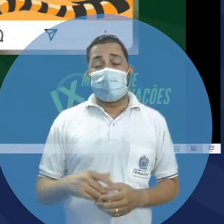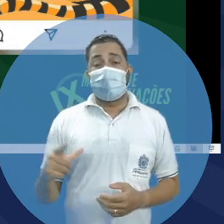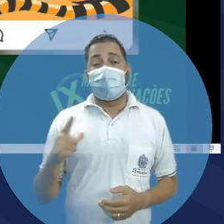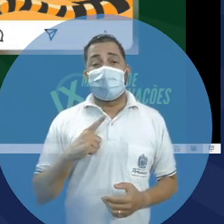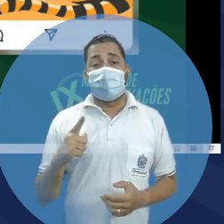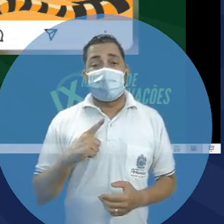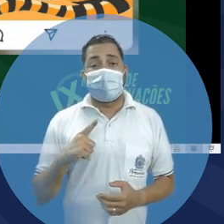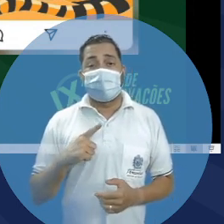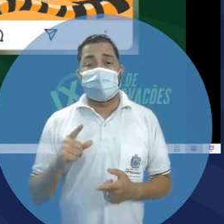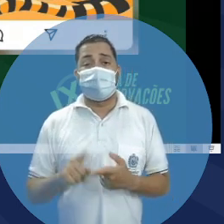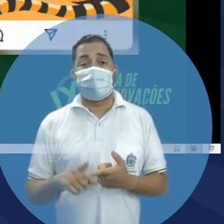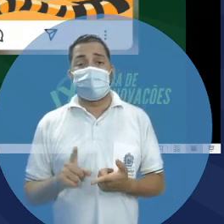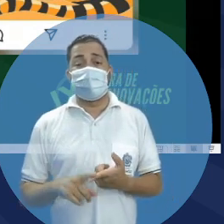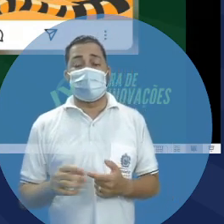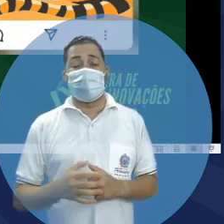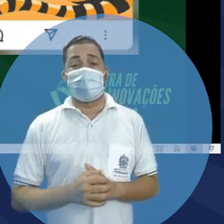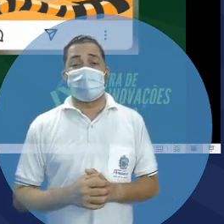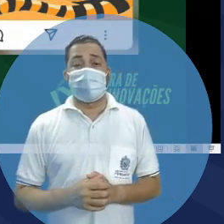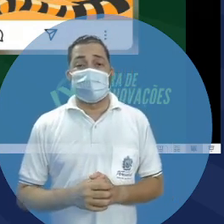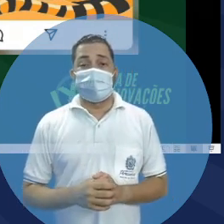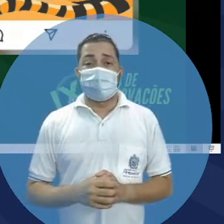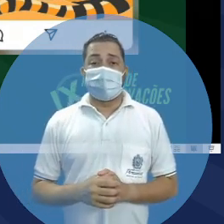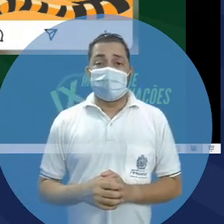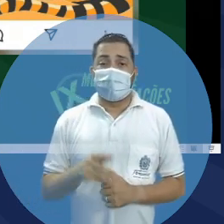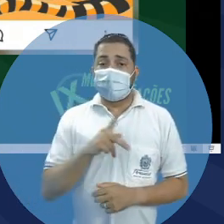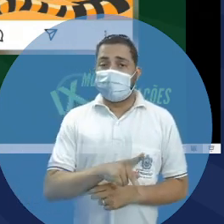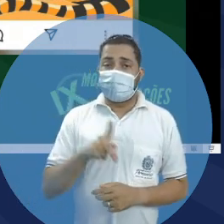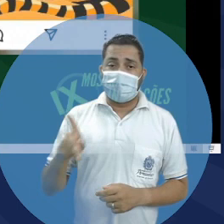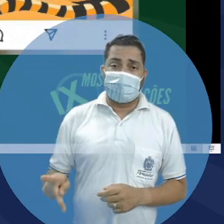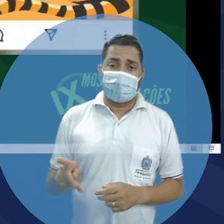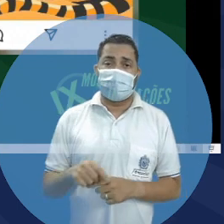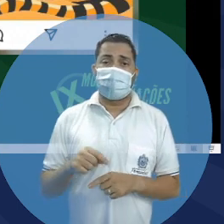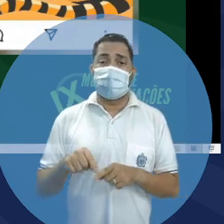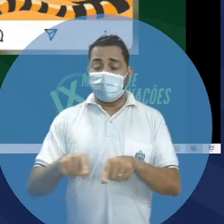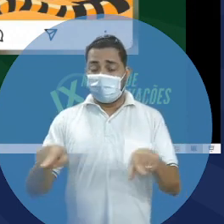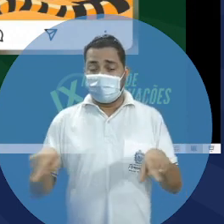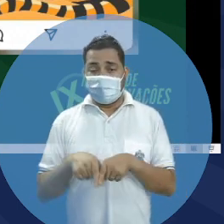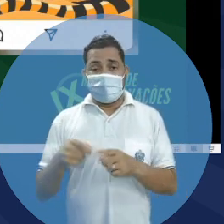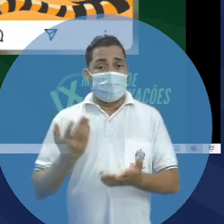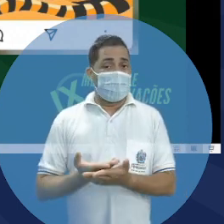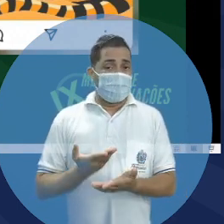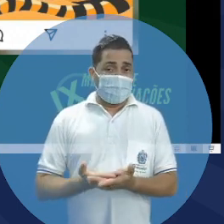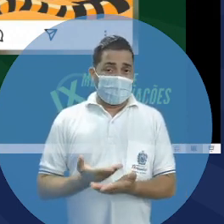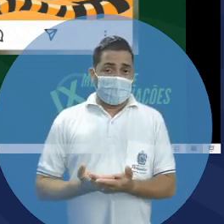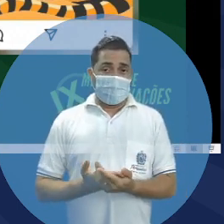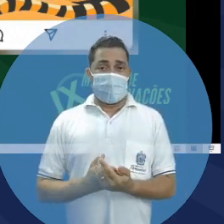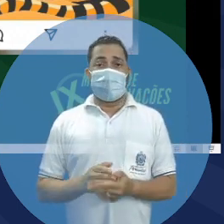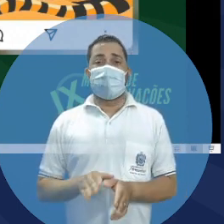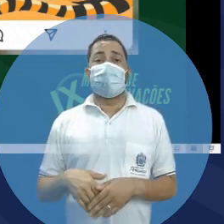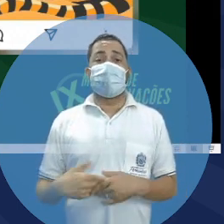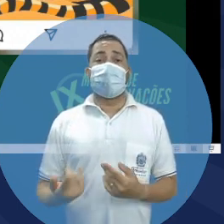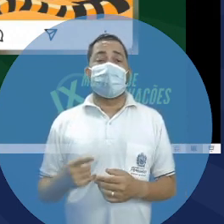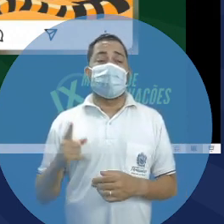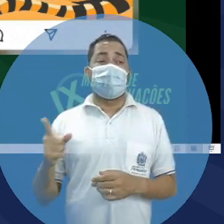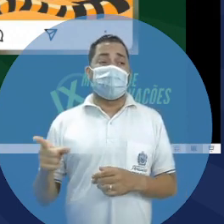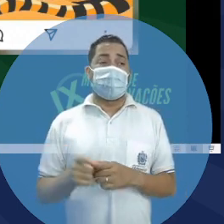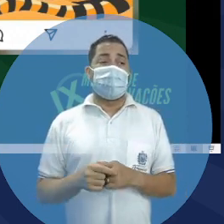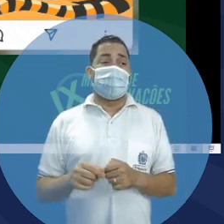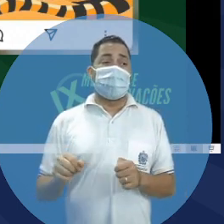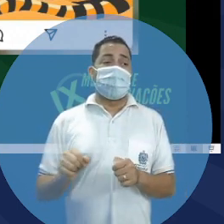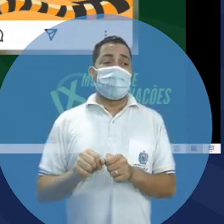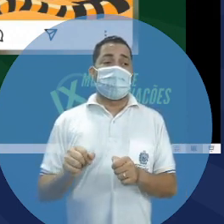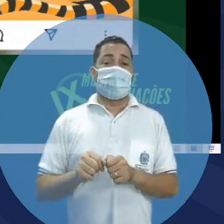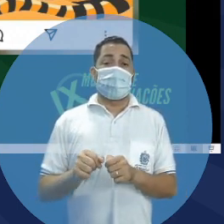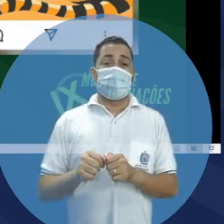neutro por professores dentro de sala de aula, e aí houve o caso de algumas famílias não